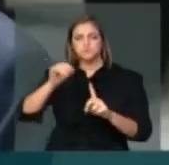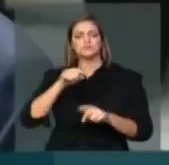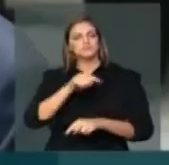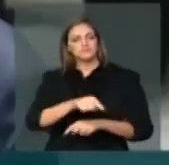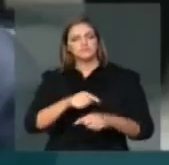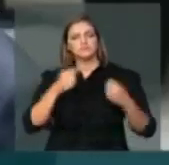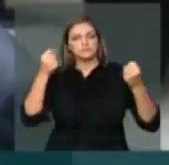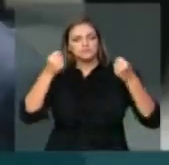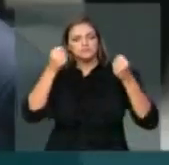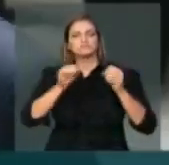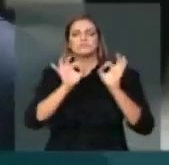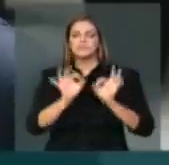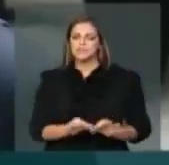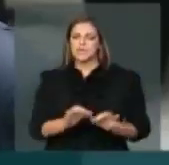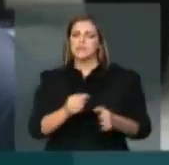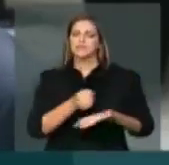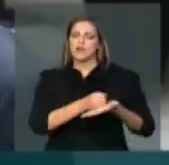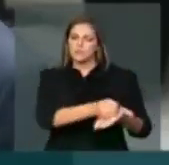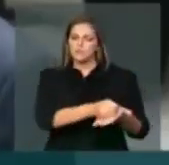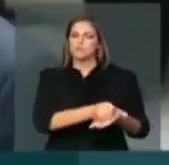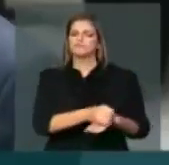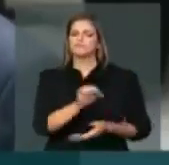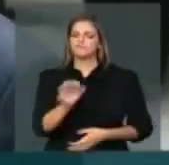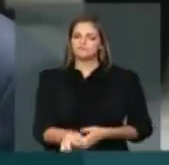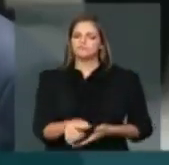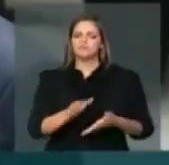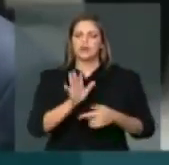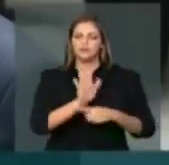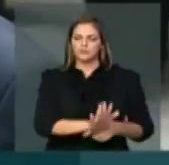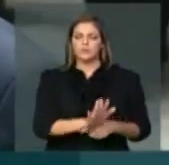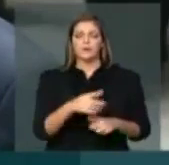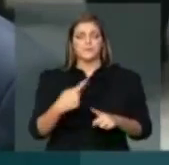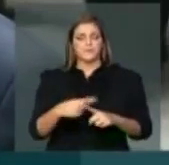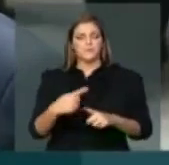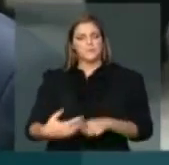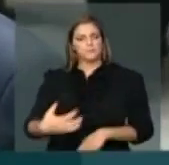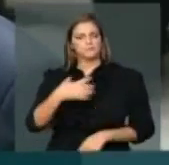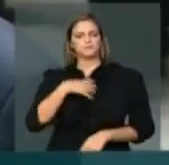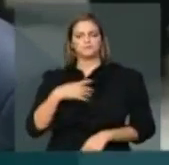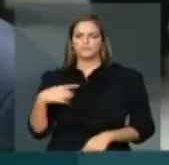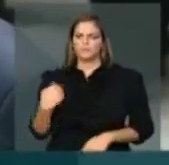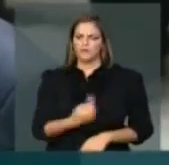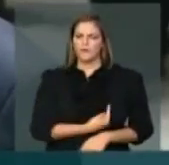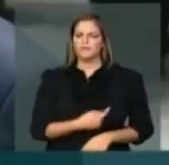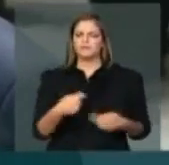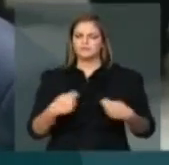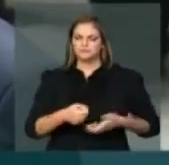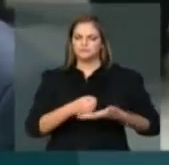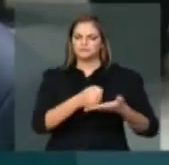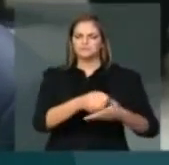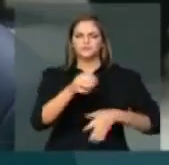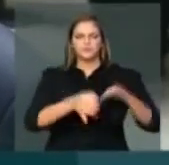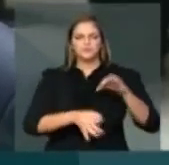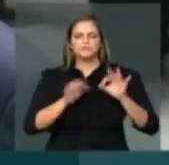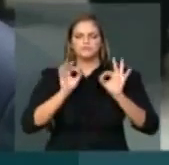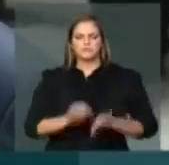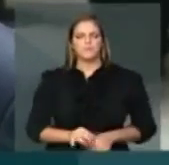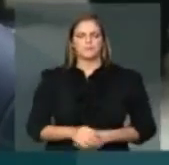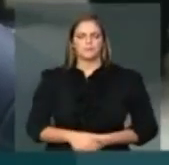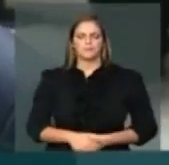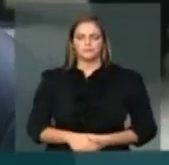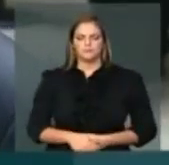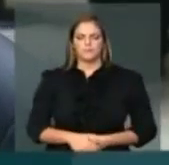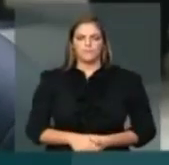partido compartilha com ela, participa, ajuda, porque acha que a luta é justa e procedente.